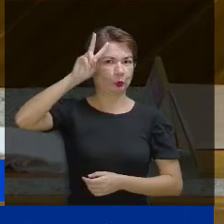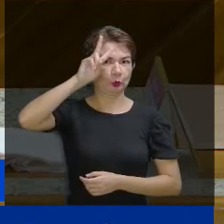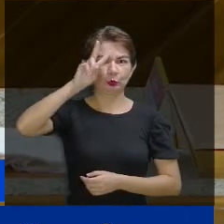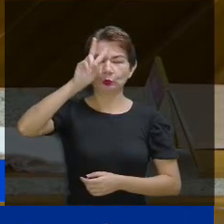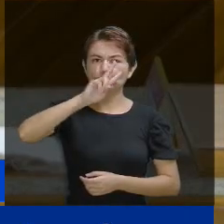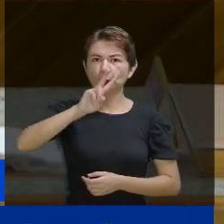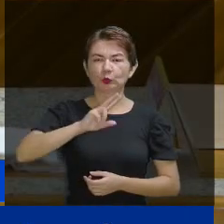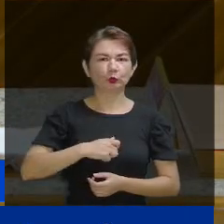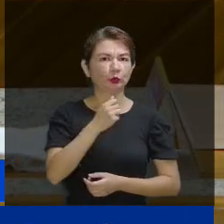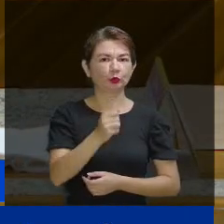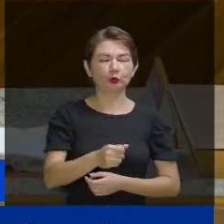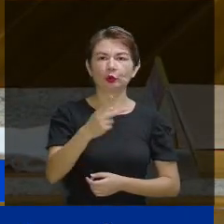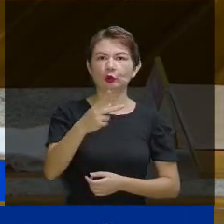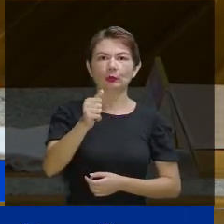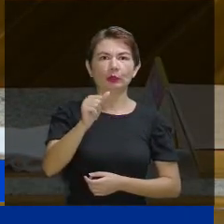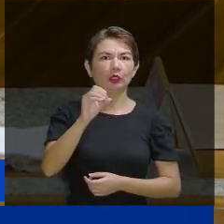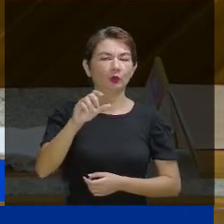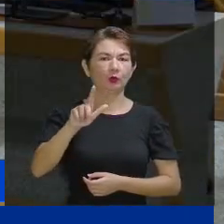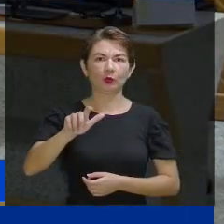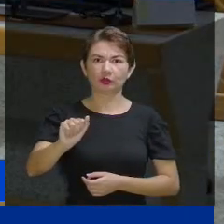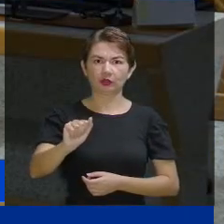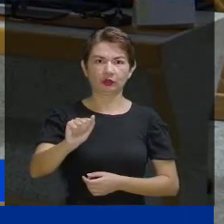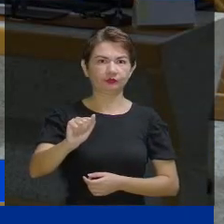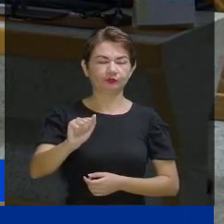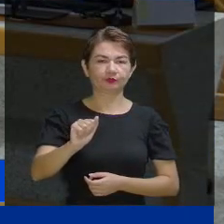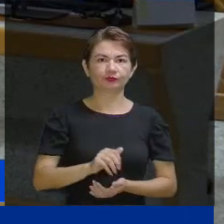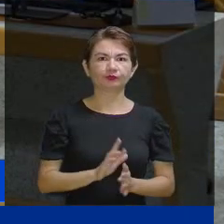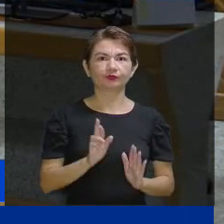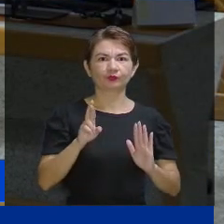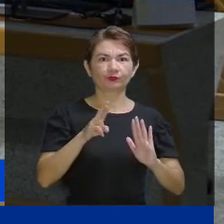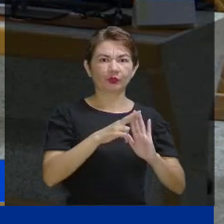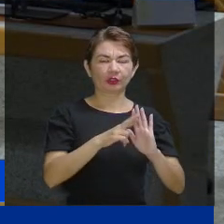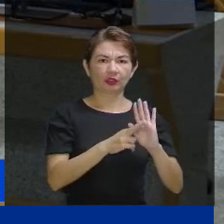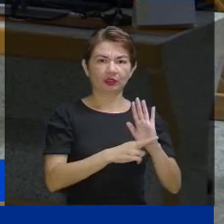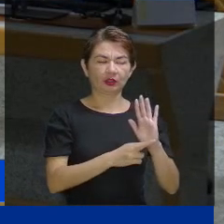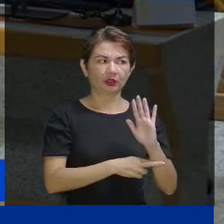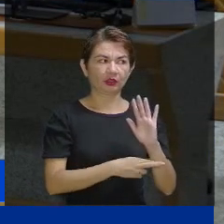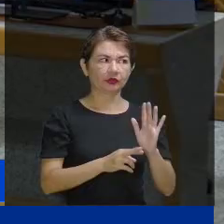gabinete da doutora Paula. Eu não tenho certeza o regimento.